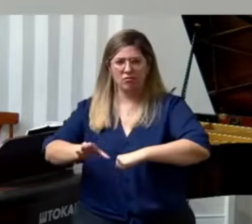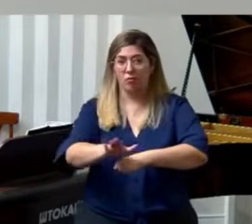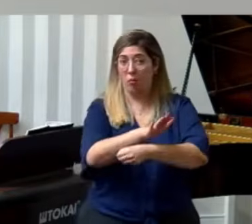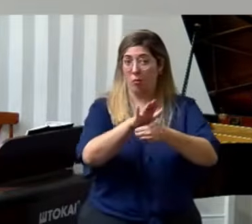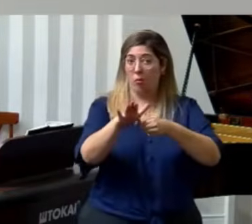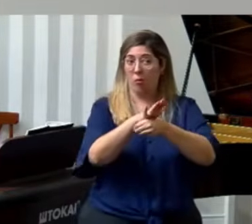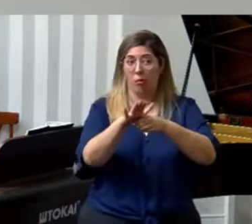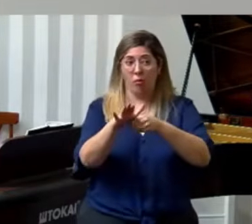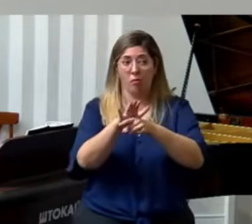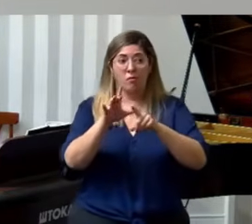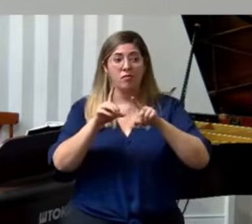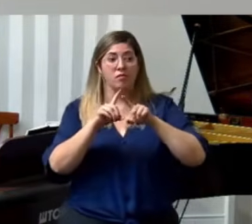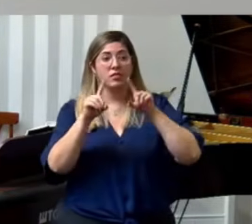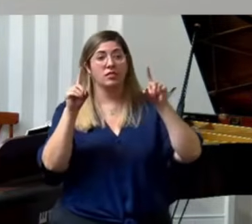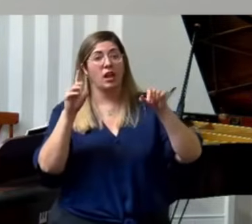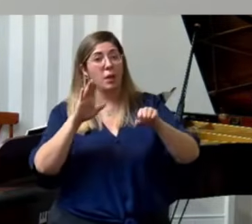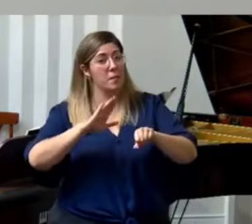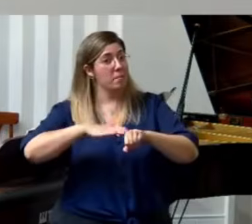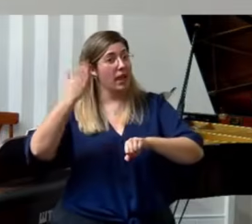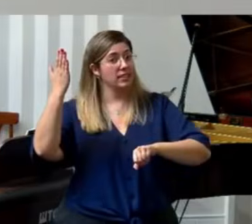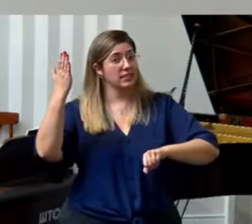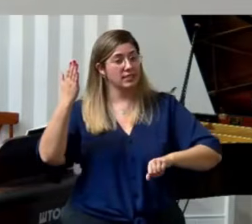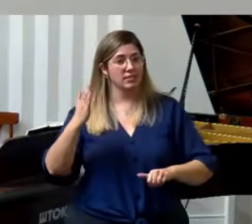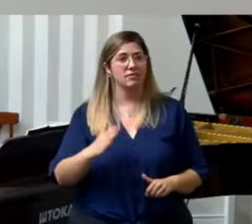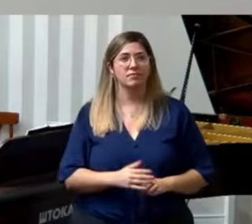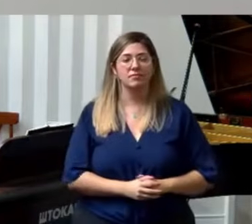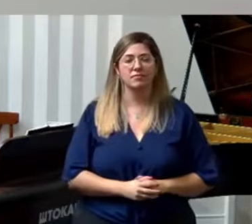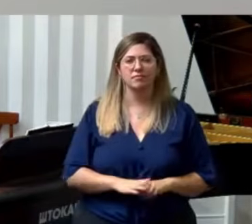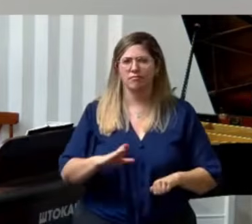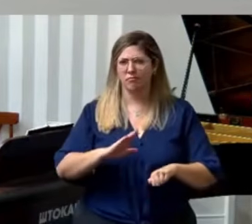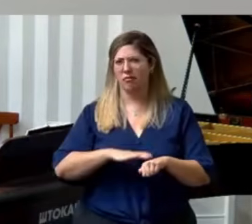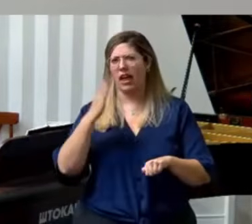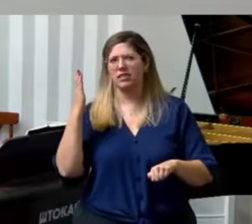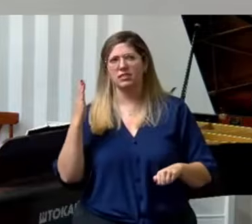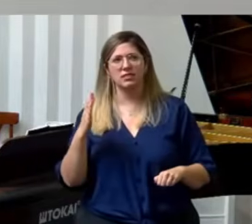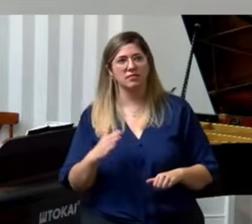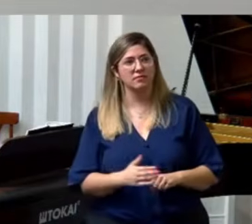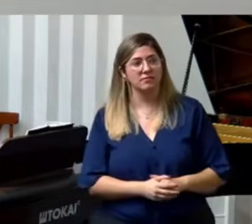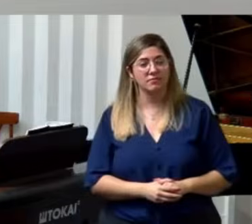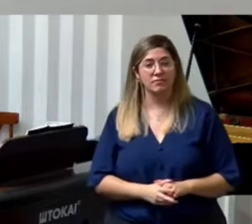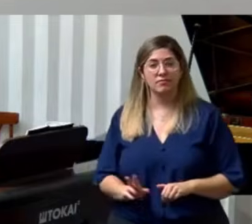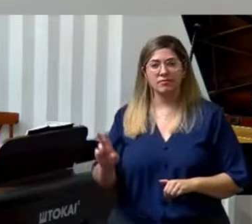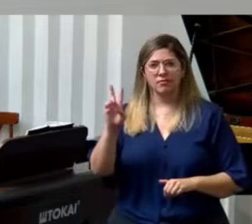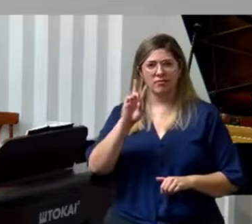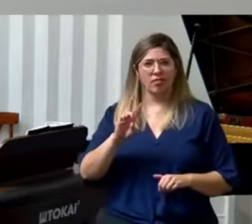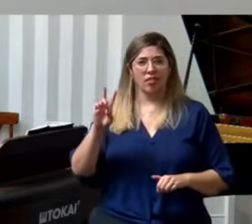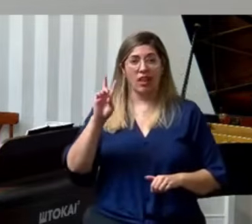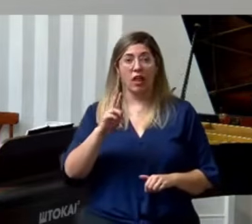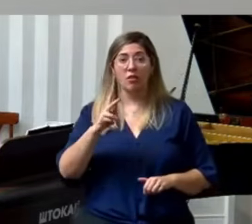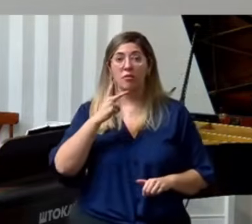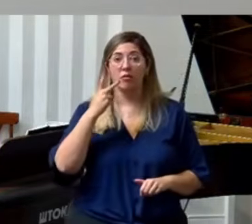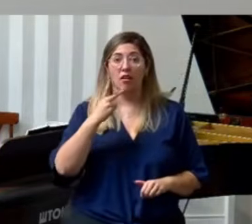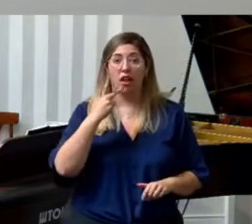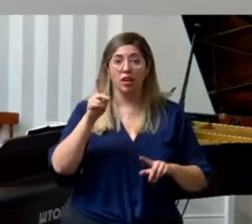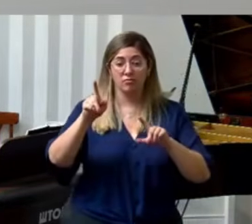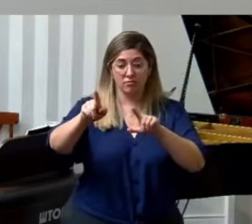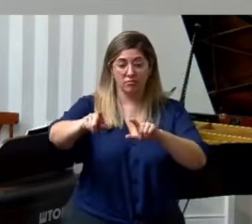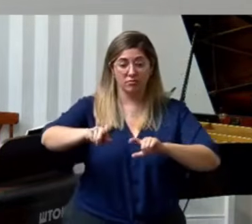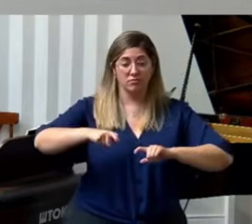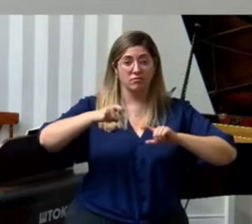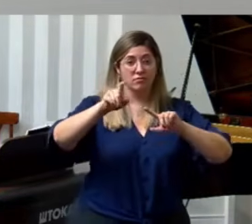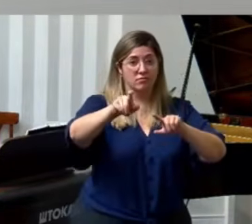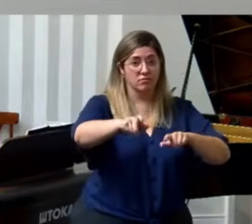tempo. O Senhor está falando de algo que vai além. É por isso que esse mesmo verbo, traduzido como cultivar nas Escrituras,